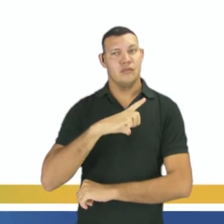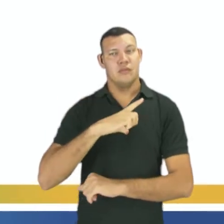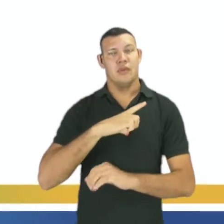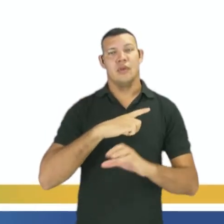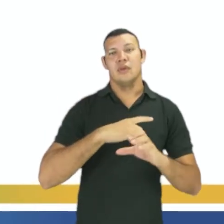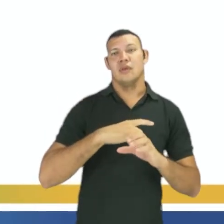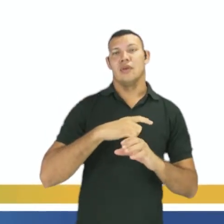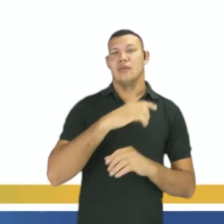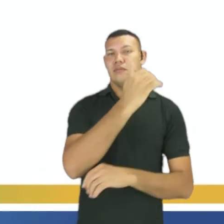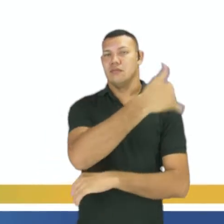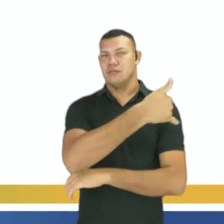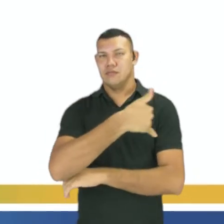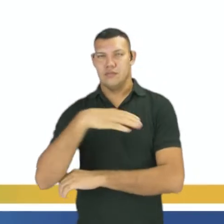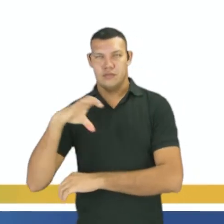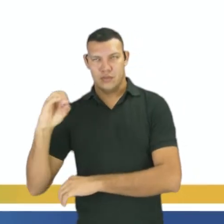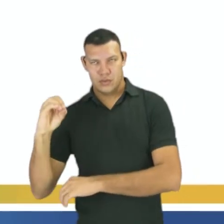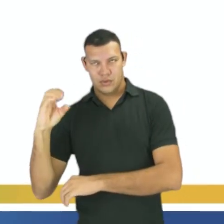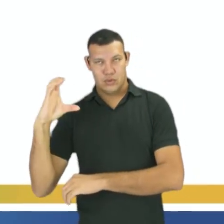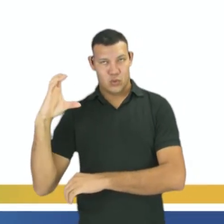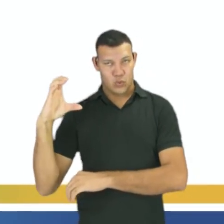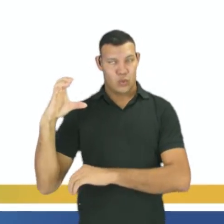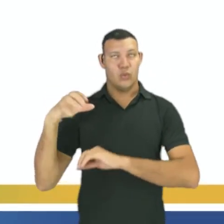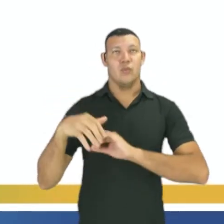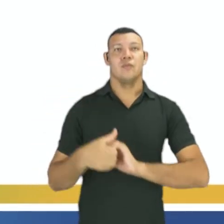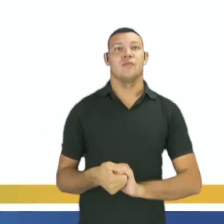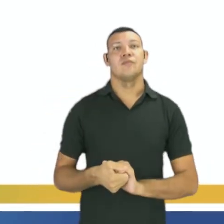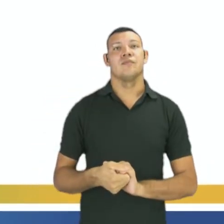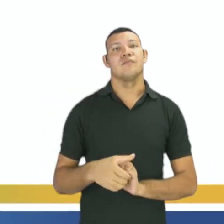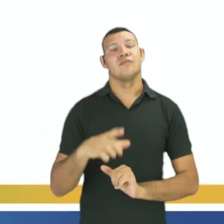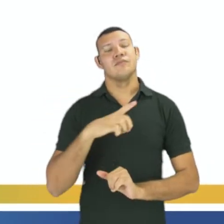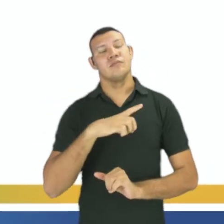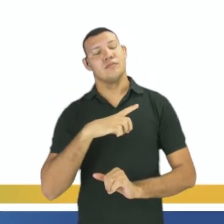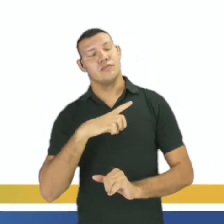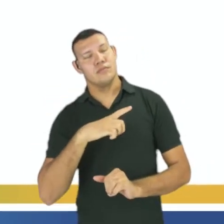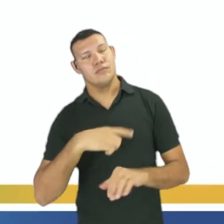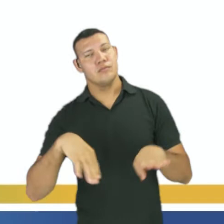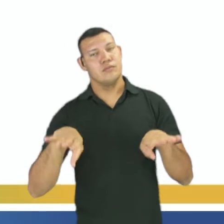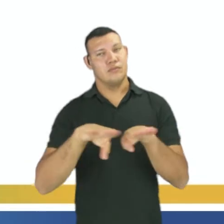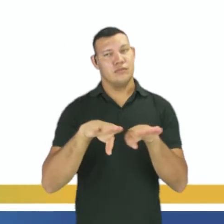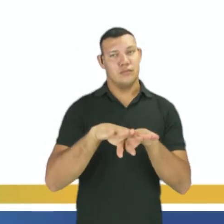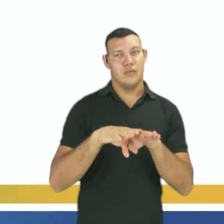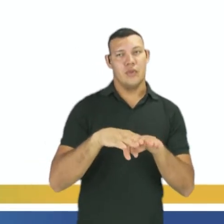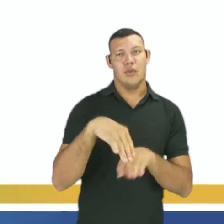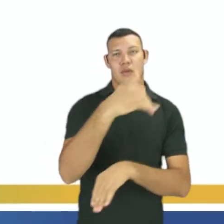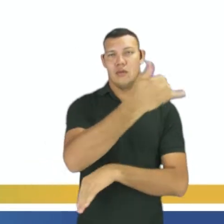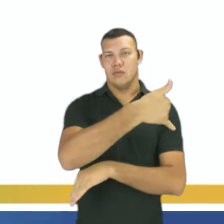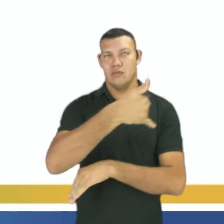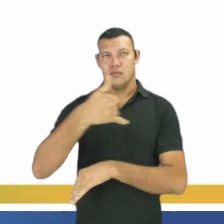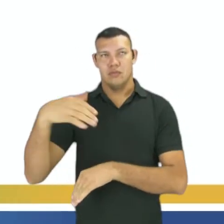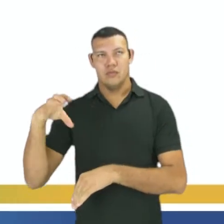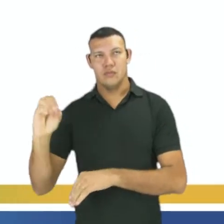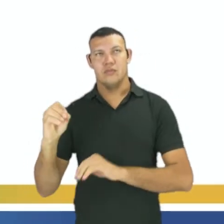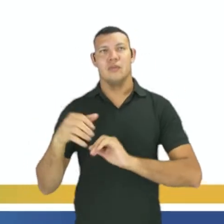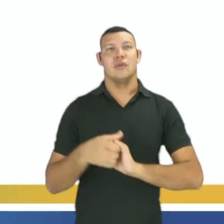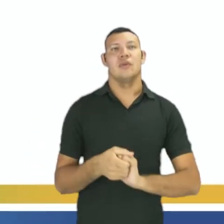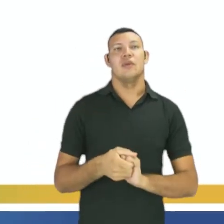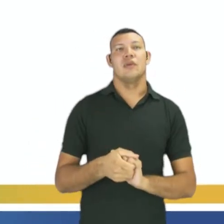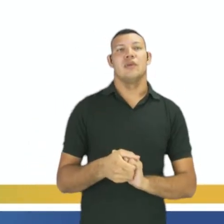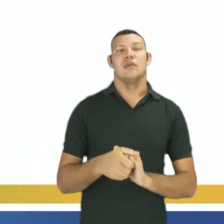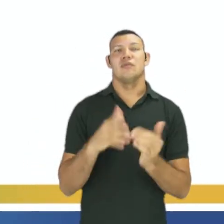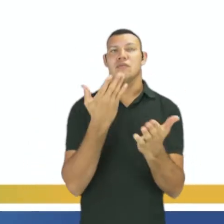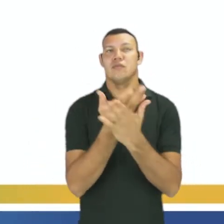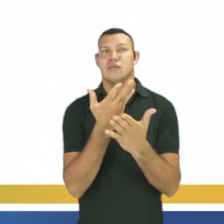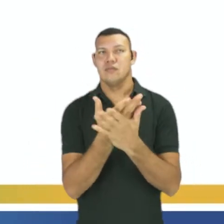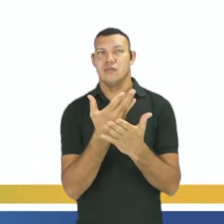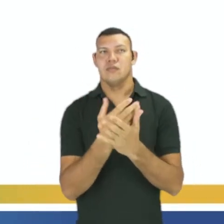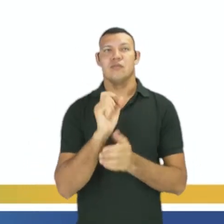hidrogênio e oxigênio. Dentre eles, nós vamos abordar o fenol, o álcool, a acetona, o ácido carboxílico, o éter e